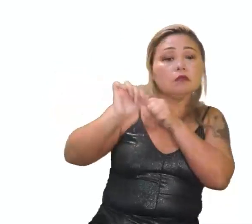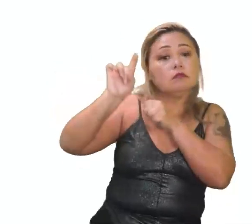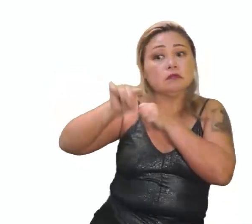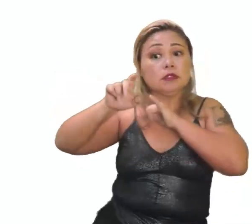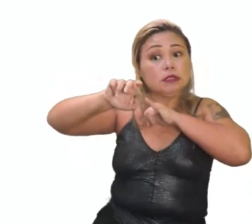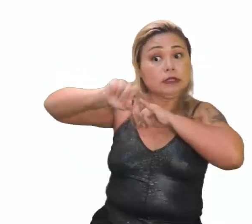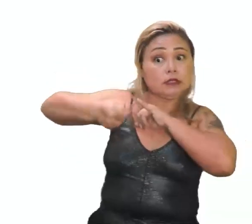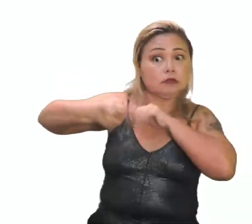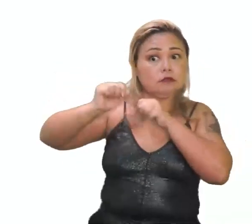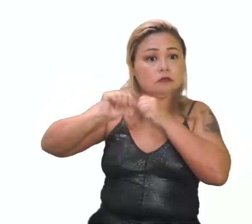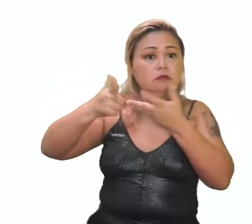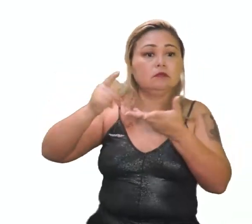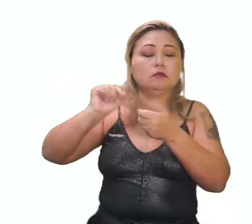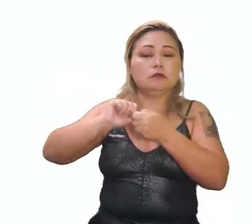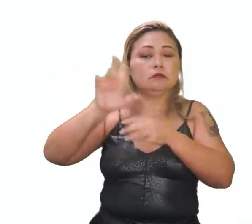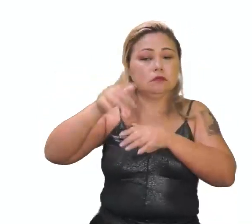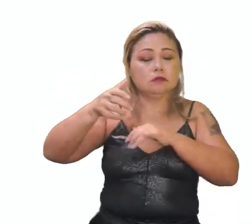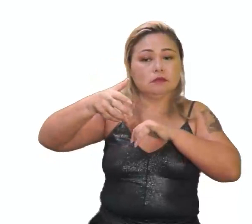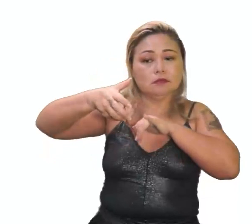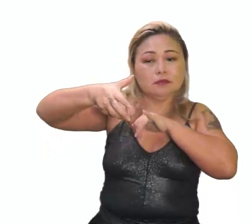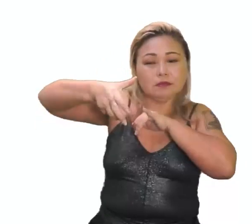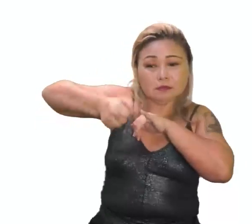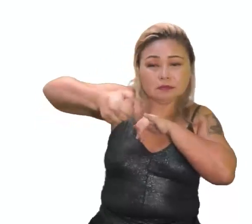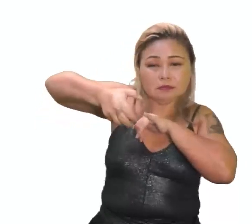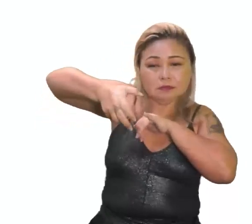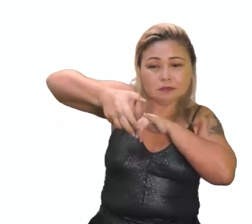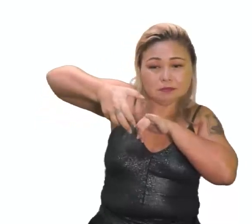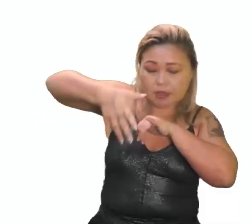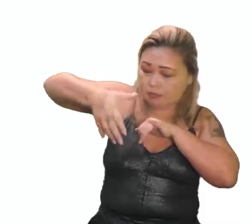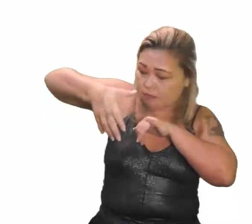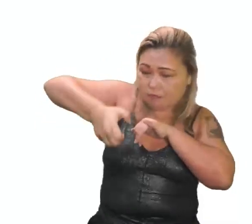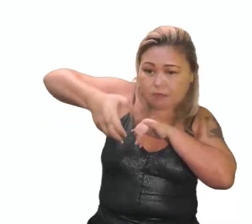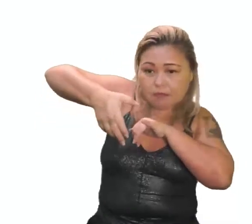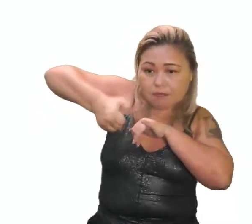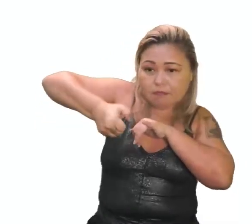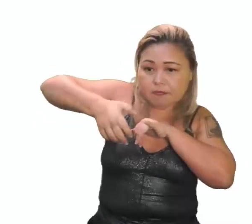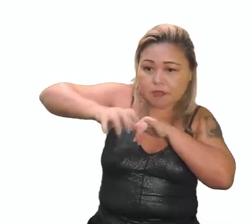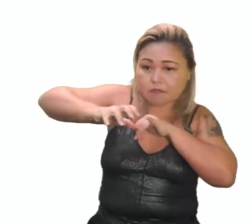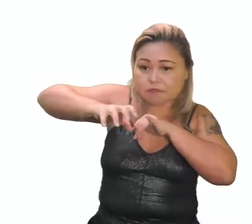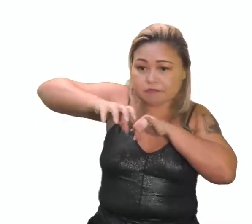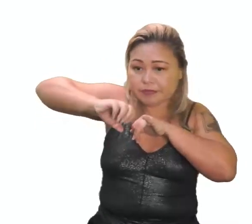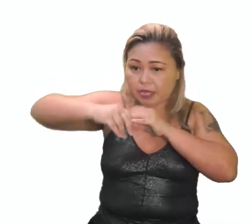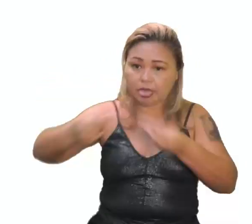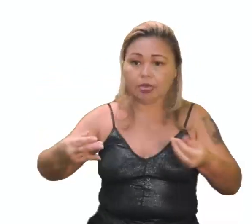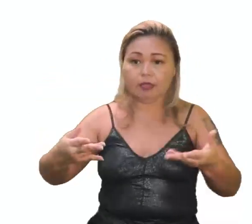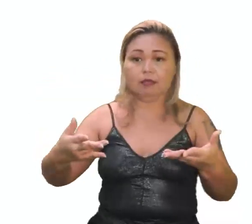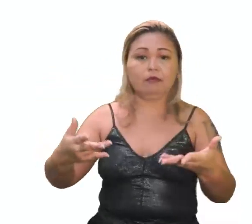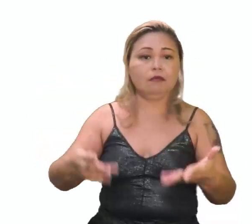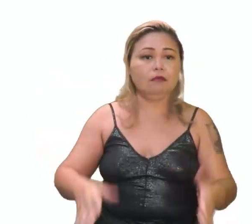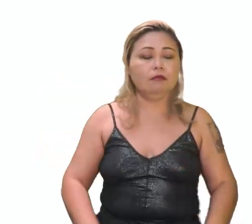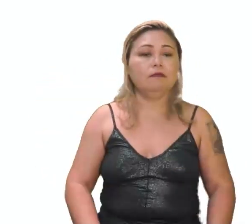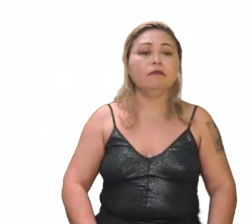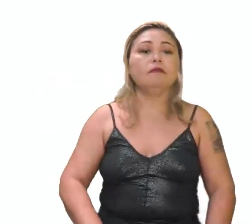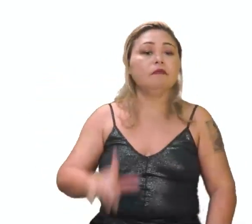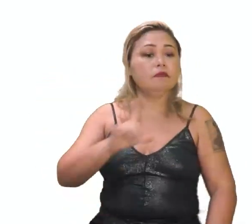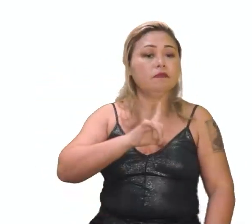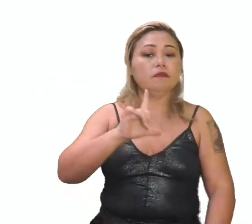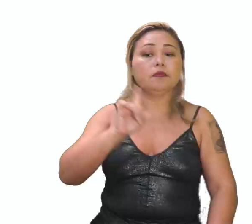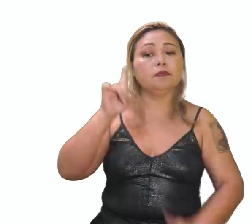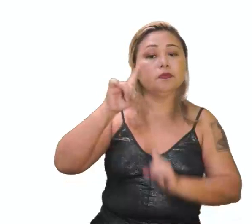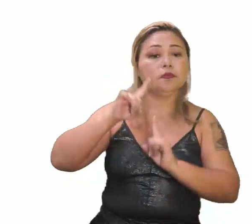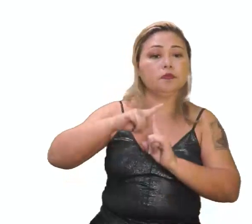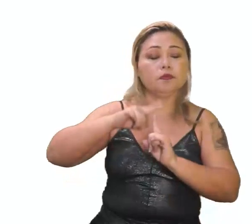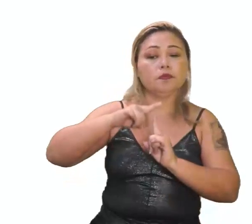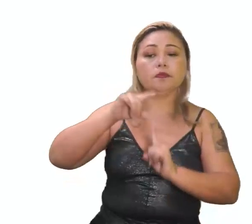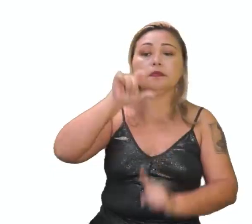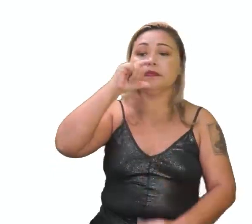você... Sabe aqueles alicates que você quebra mesmo, né? Pega a castanha assim no meio do bolo, quebra mesmo. Então aqui você tem um tipo de